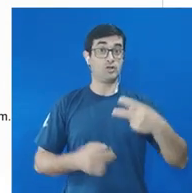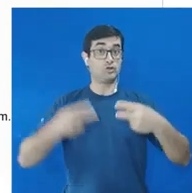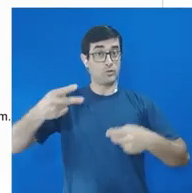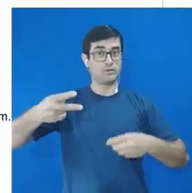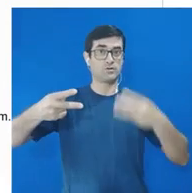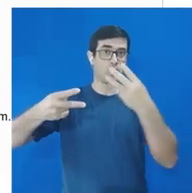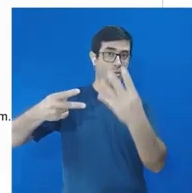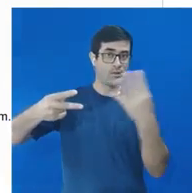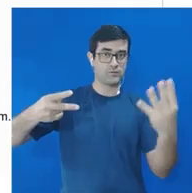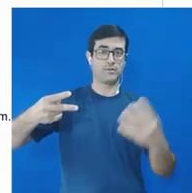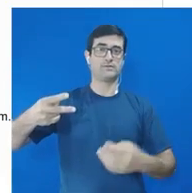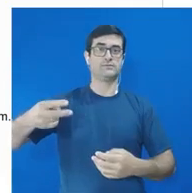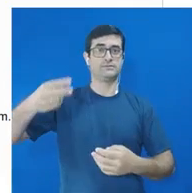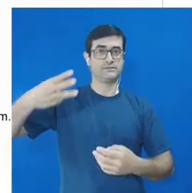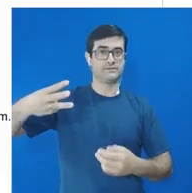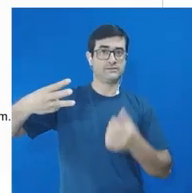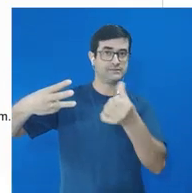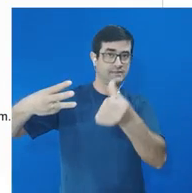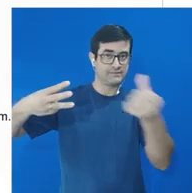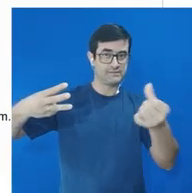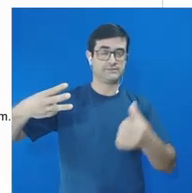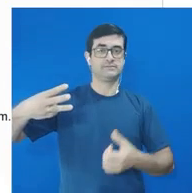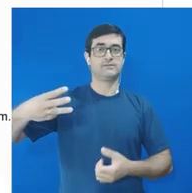mols, 66. 4 mols,